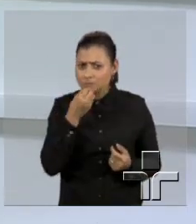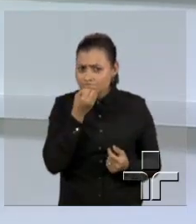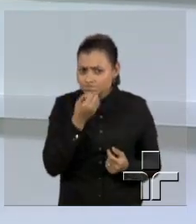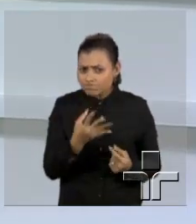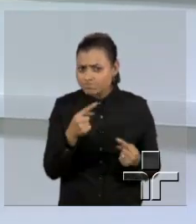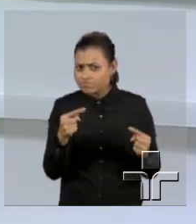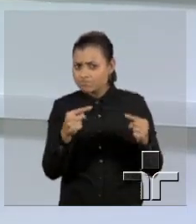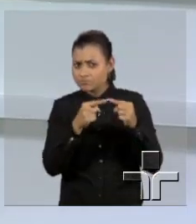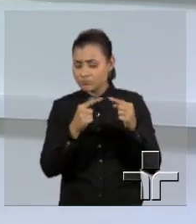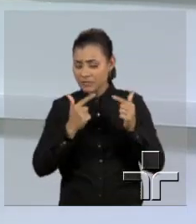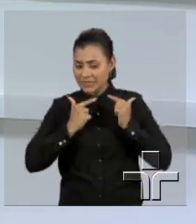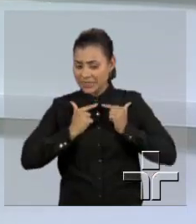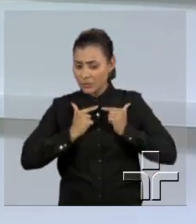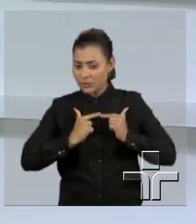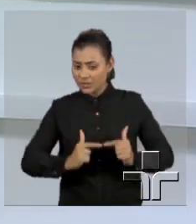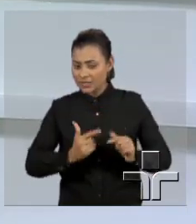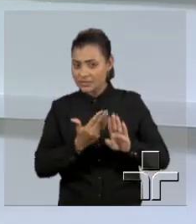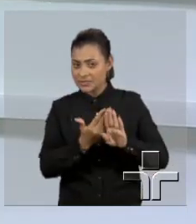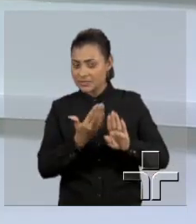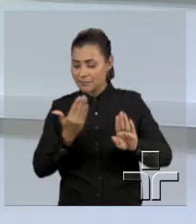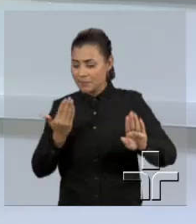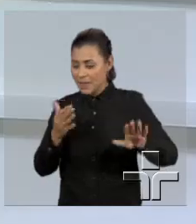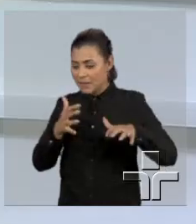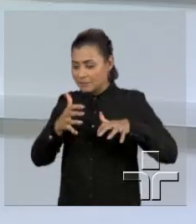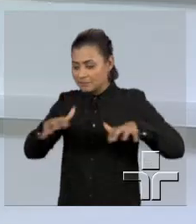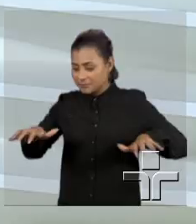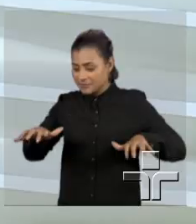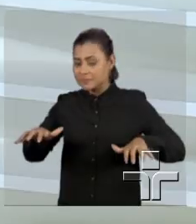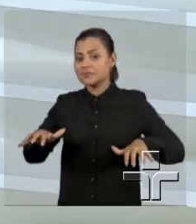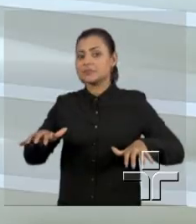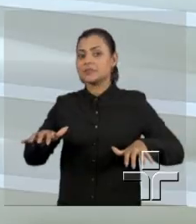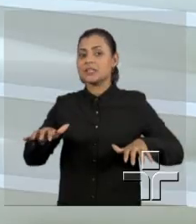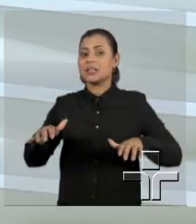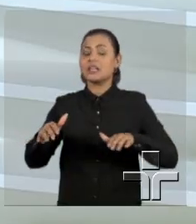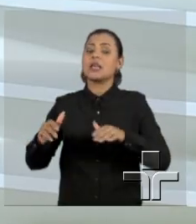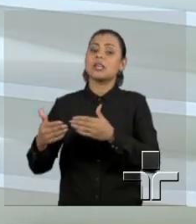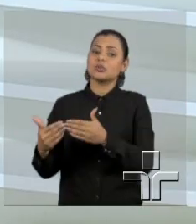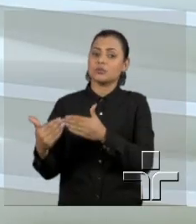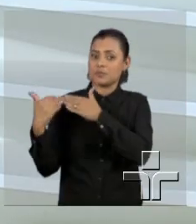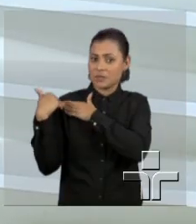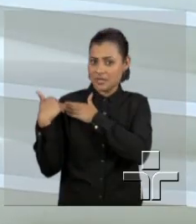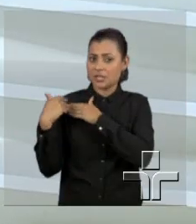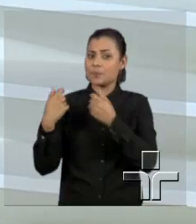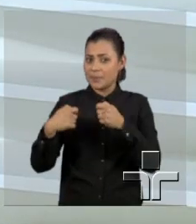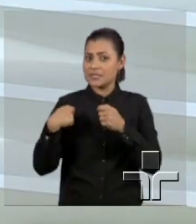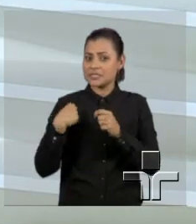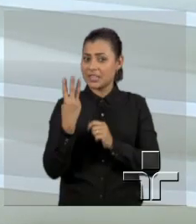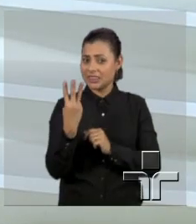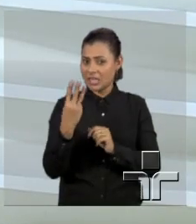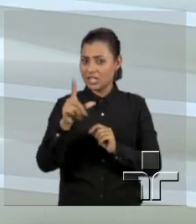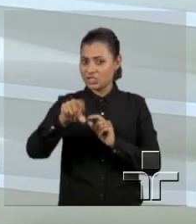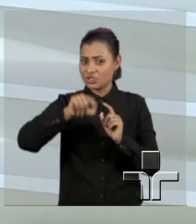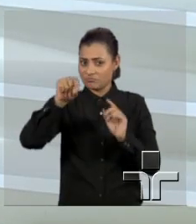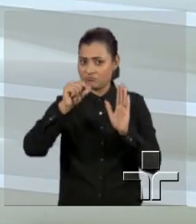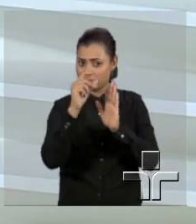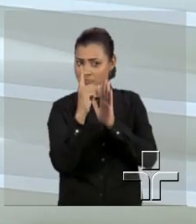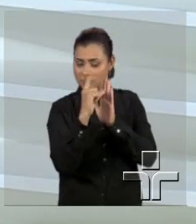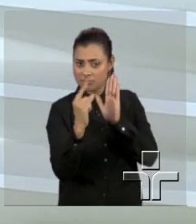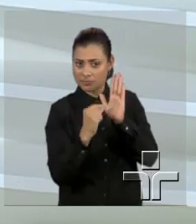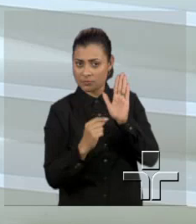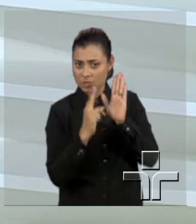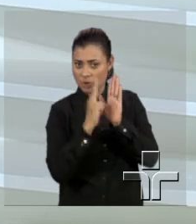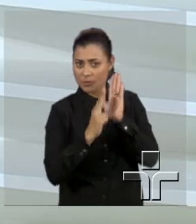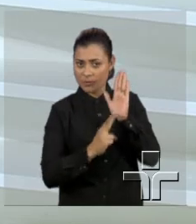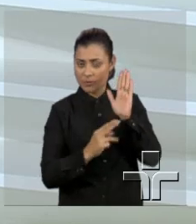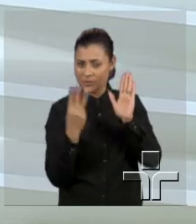essa neutralidade e separação entre essas funções, que seja seguida a lista tríplice por parte do presidente?